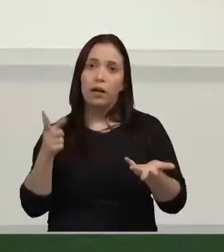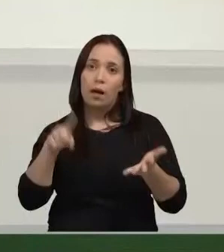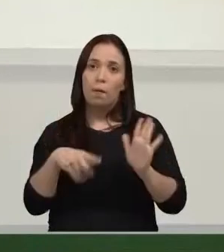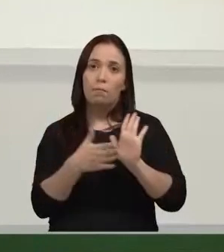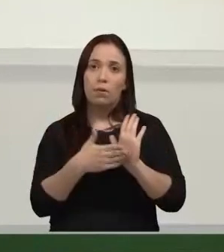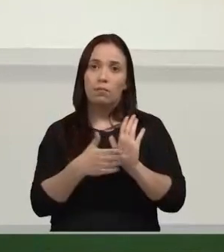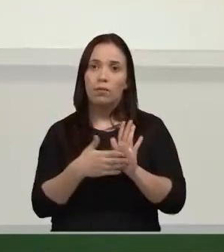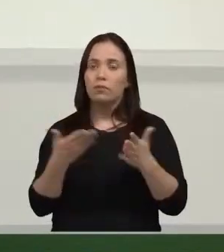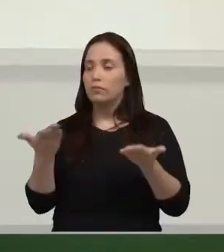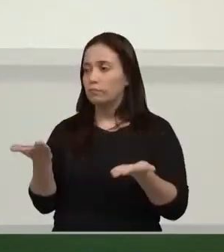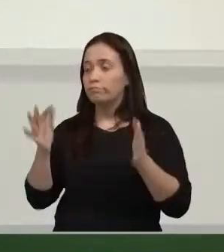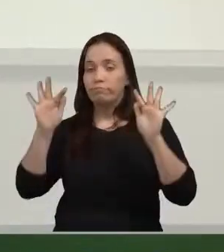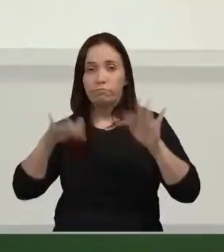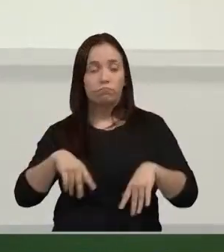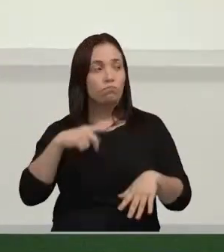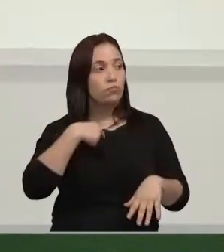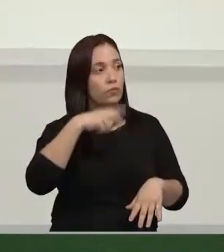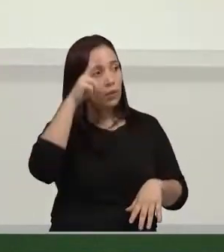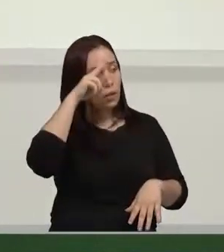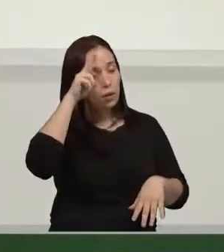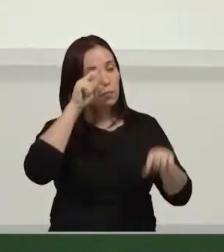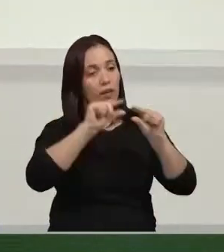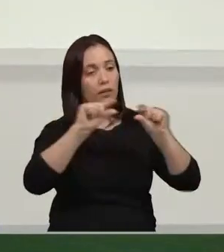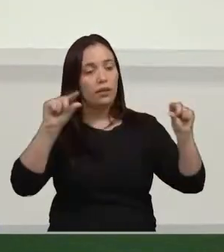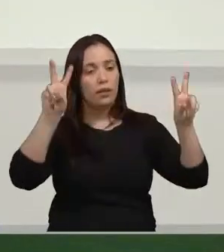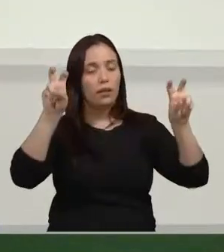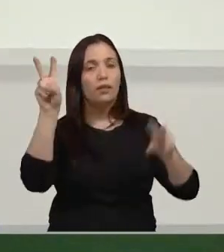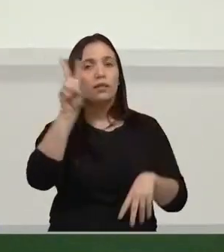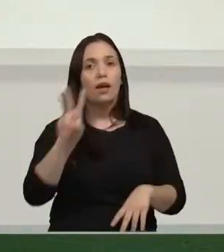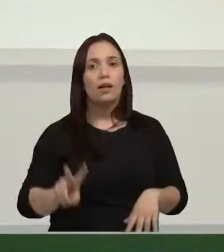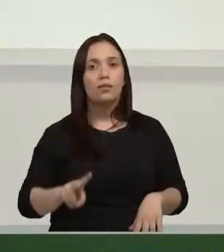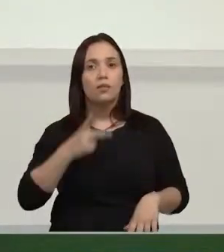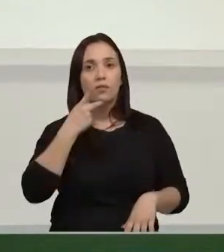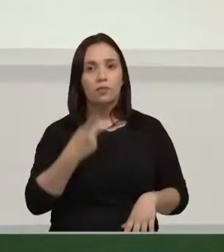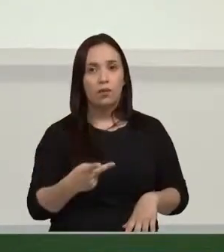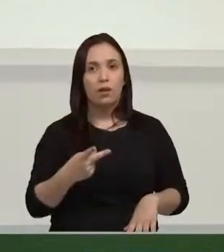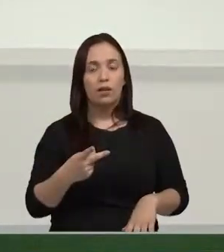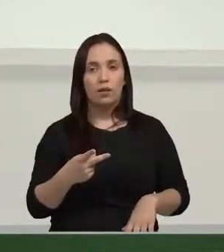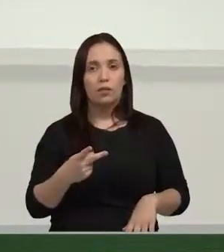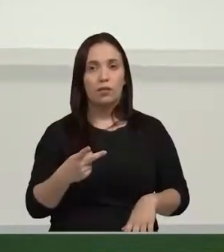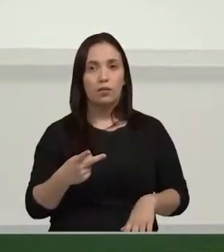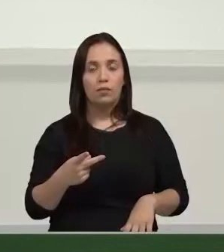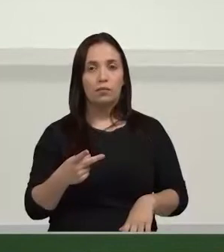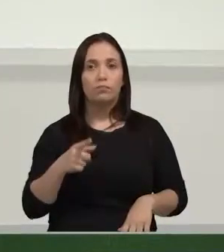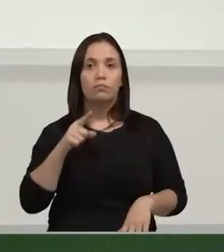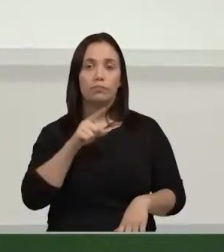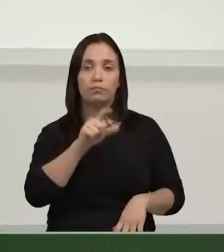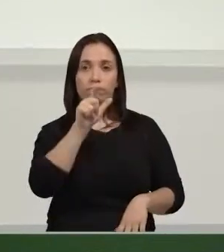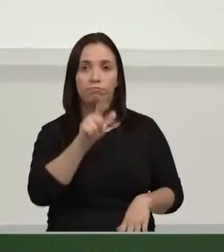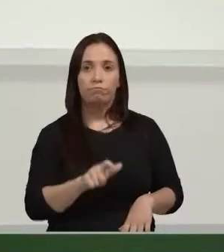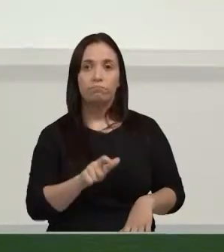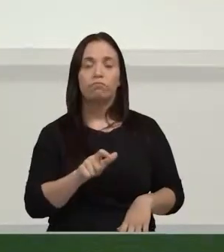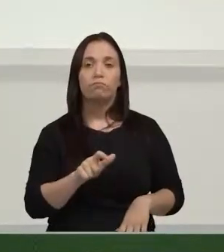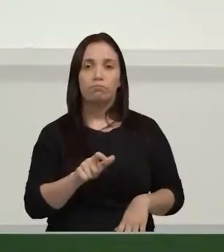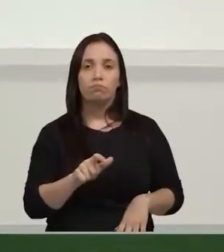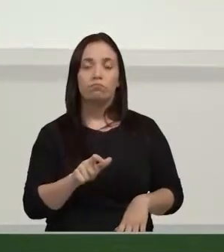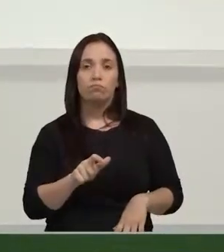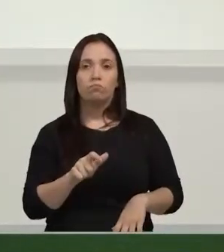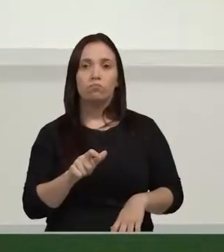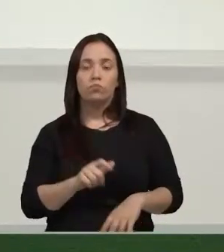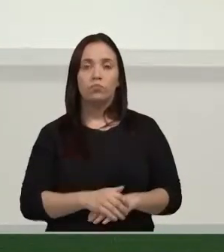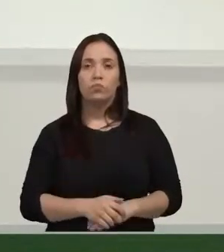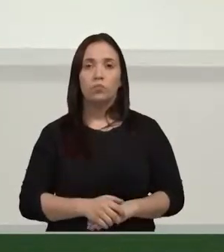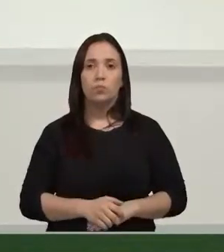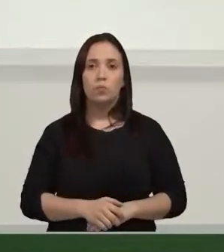Tasso chamava os generais e os coronéis de força de atraso, né? Era verdade. Você se lembra, né? Era verdade. O grande coronel Vigílio, na época, foi chamado de força do